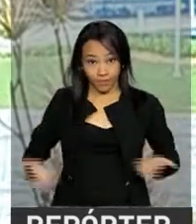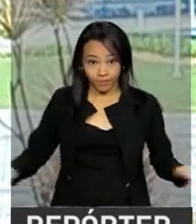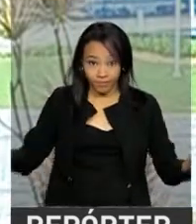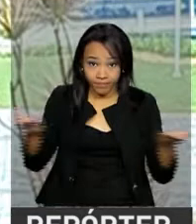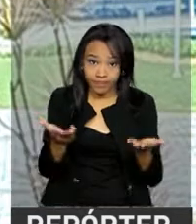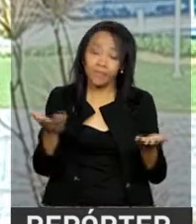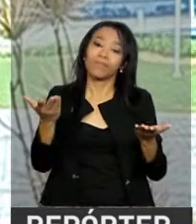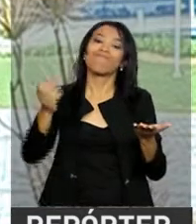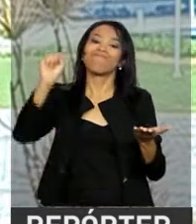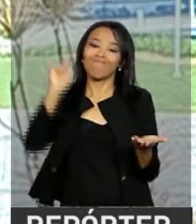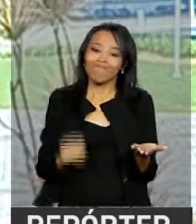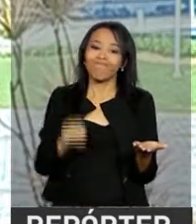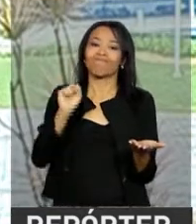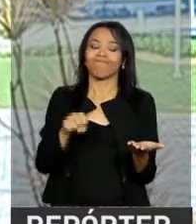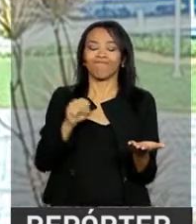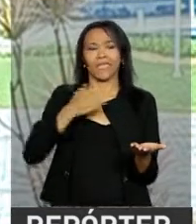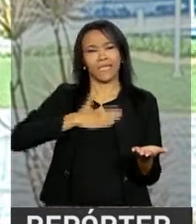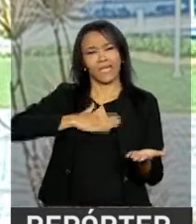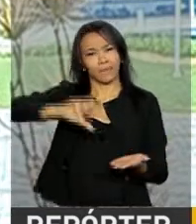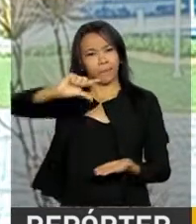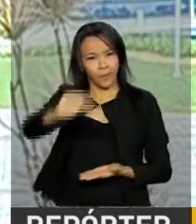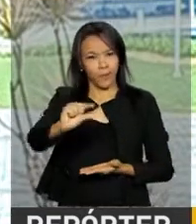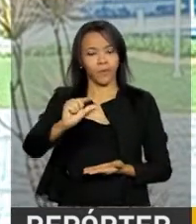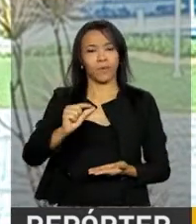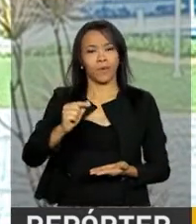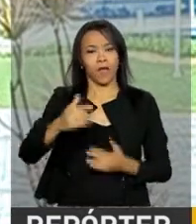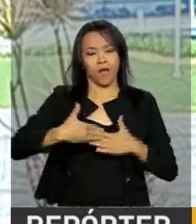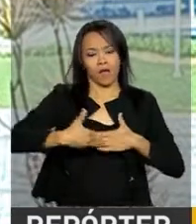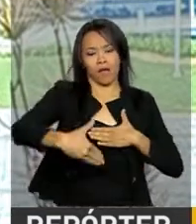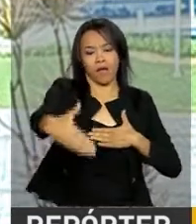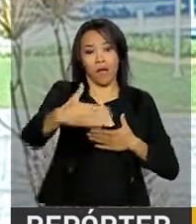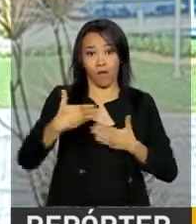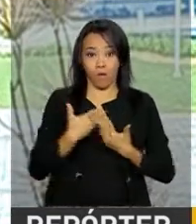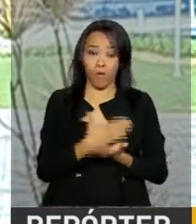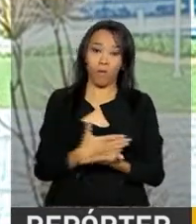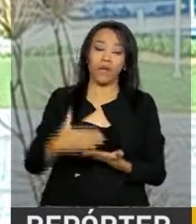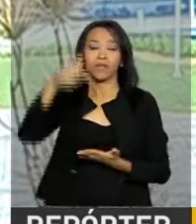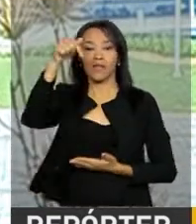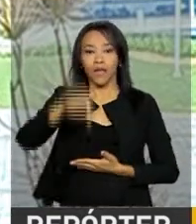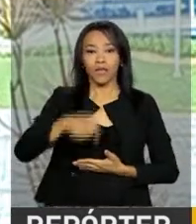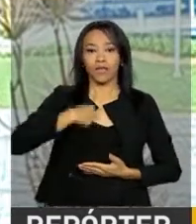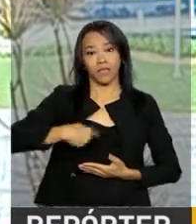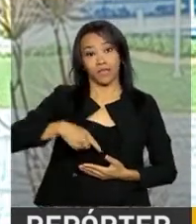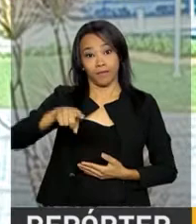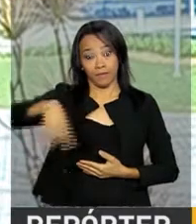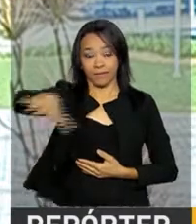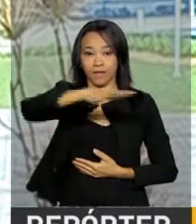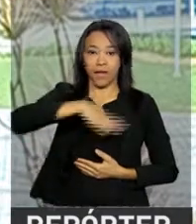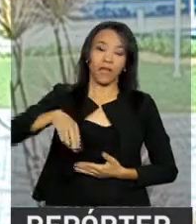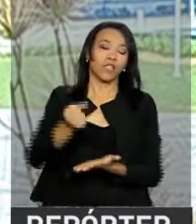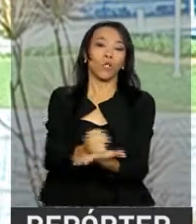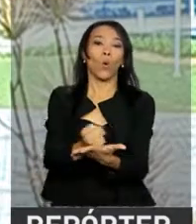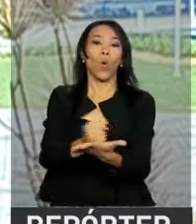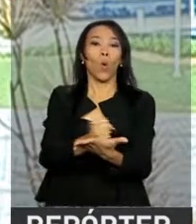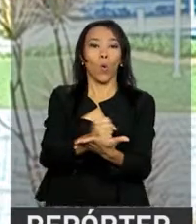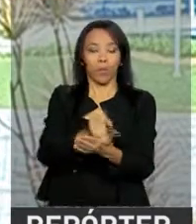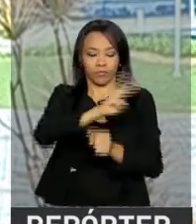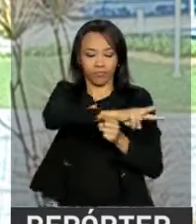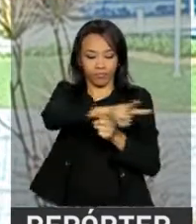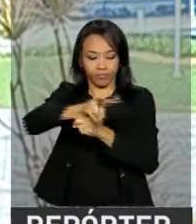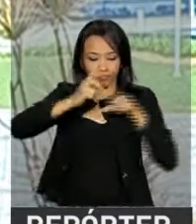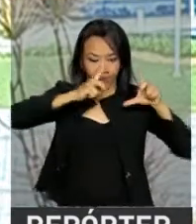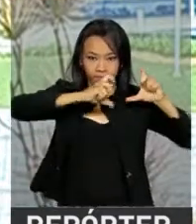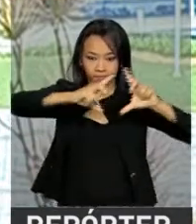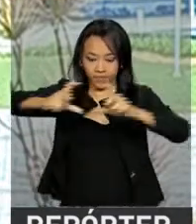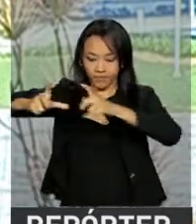é isso mesmo thaíssa daqui a pouco começa aqui no centro integrado de comando e controle nacional em brasília a cerimônia